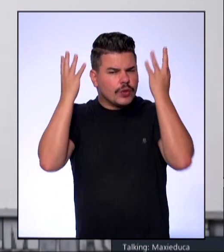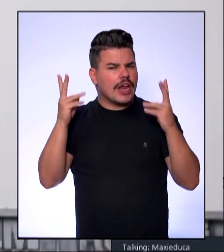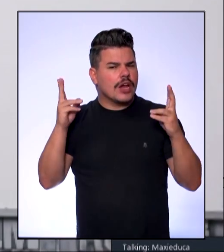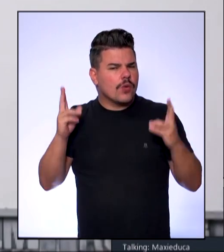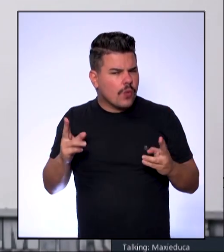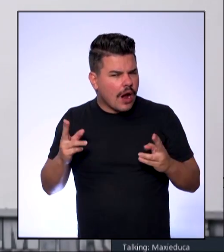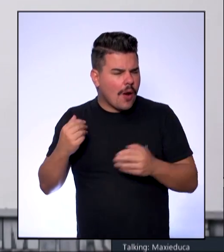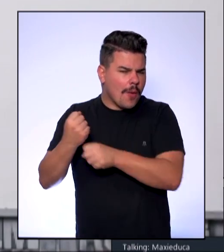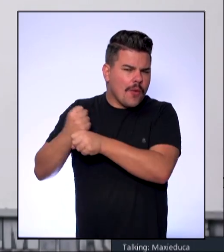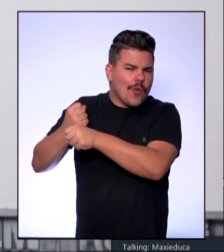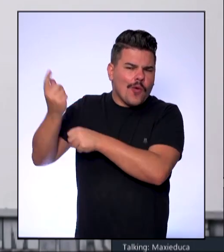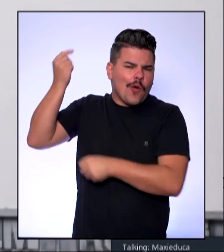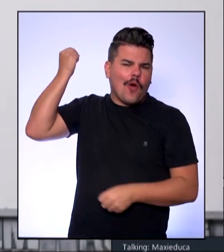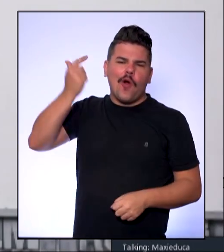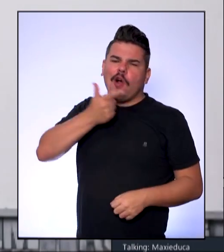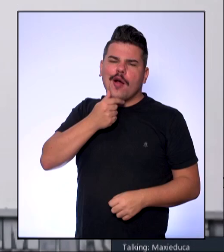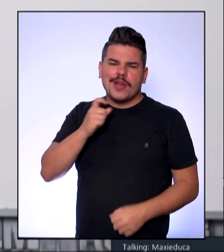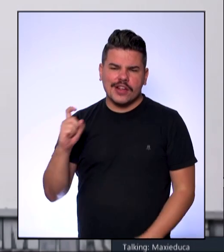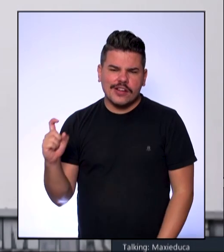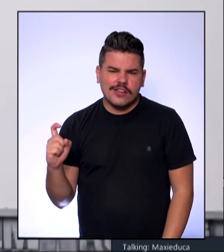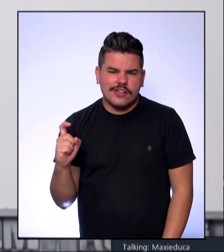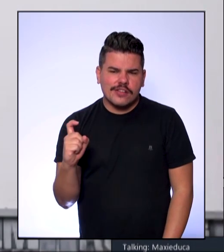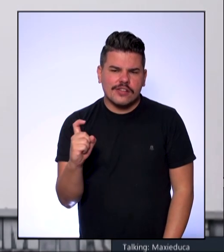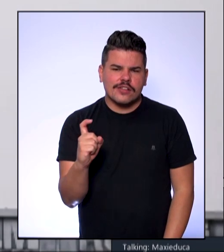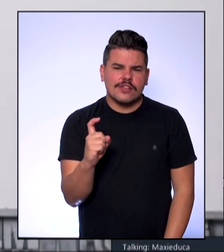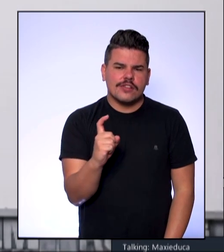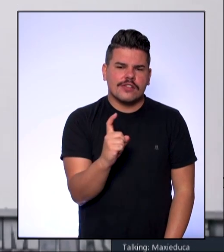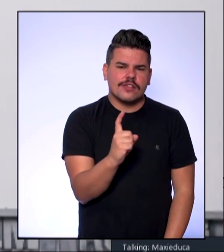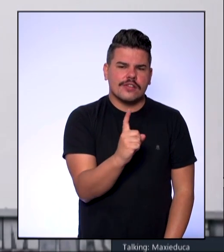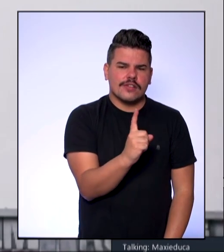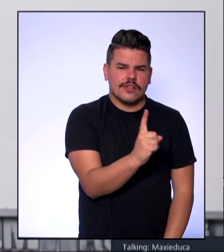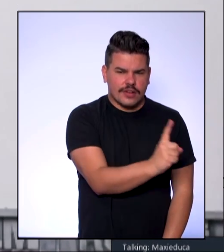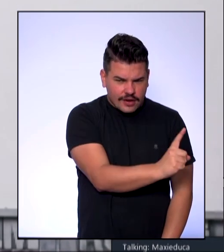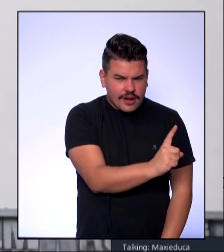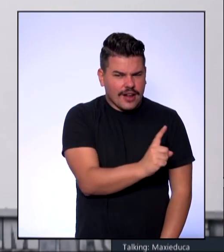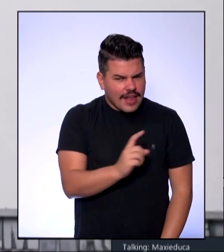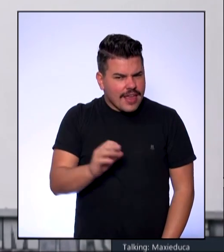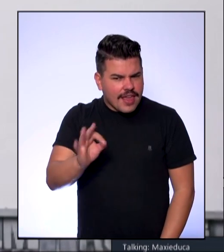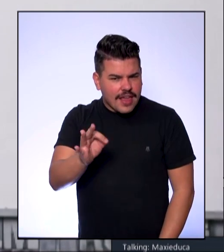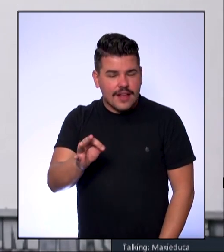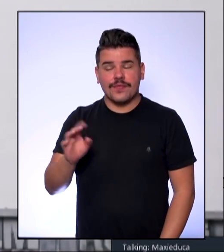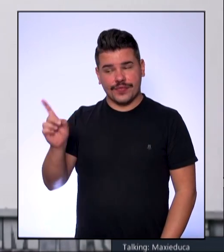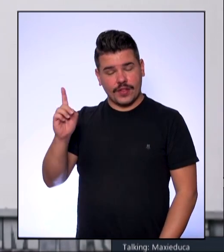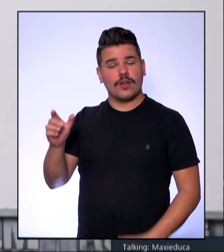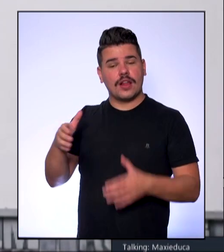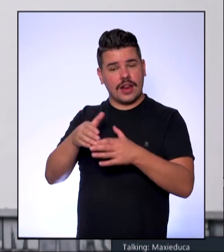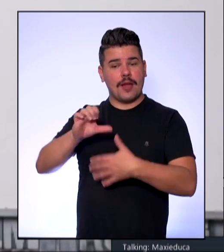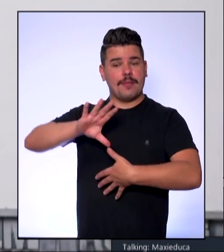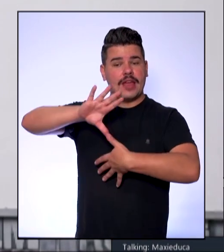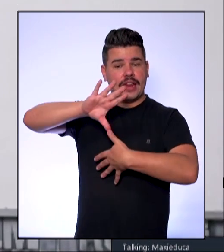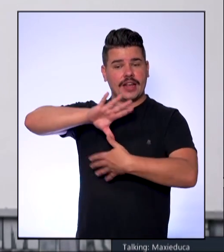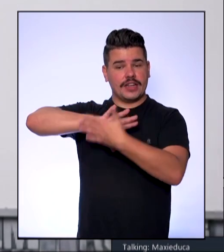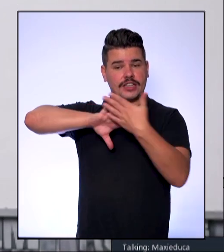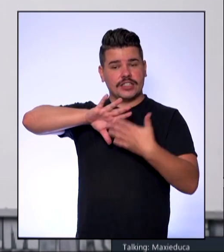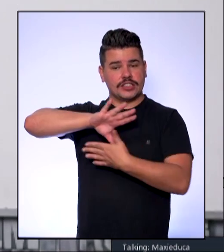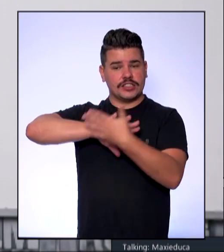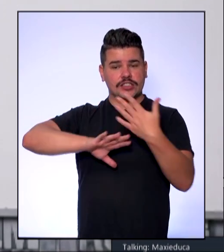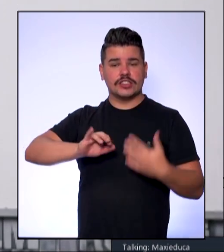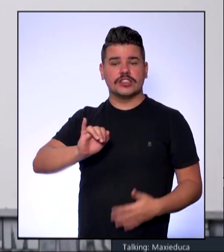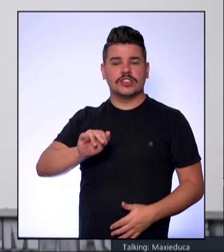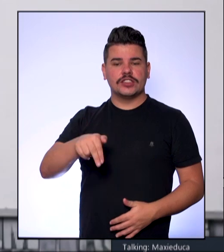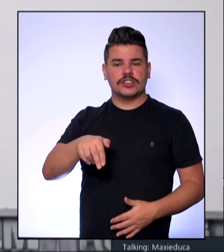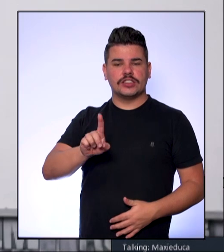índios, tanto o índio brasileiro quanto o ameríndio, tá? Ou o indígena na América do Norte, eles já